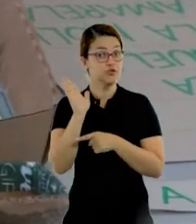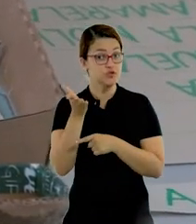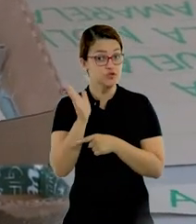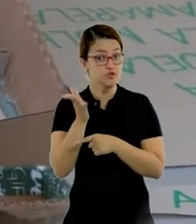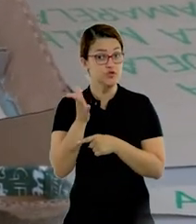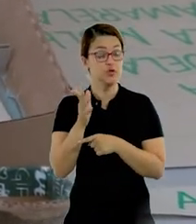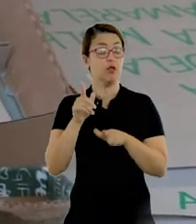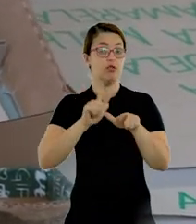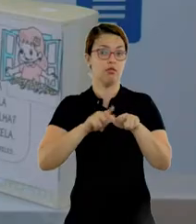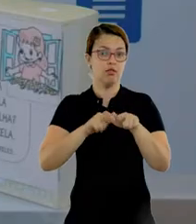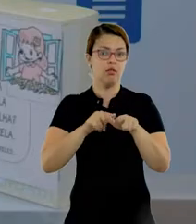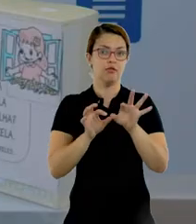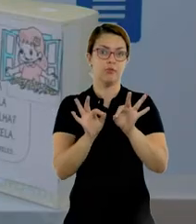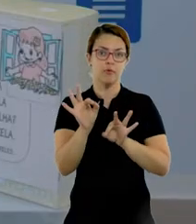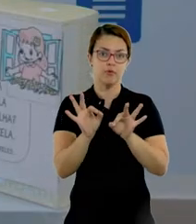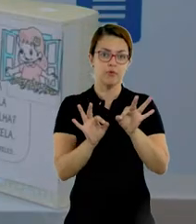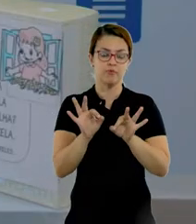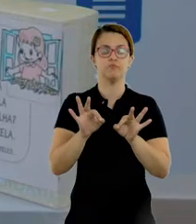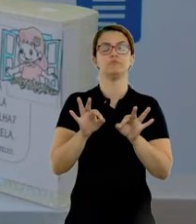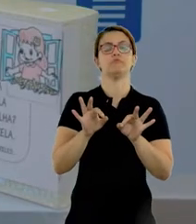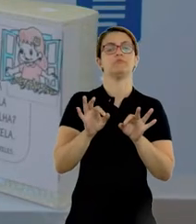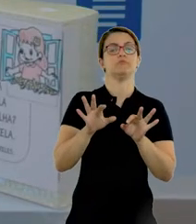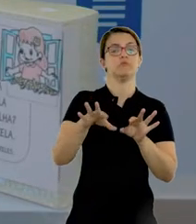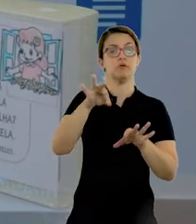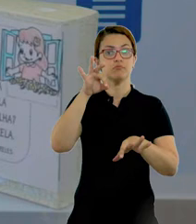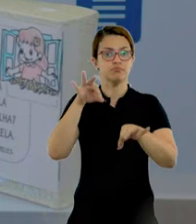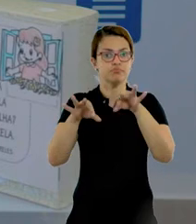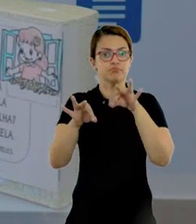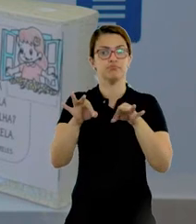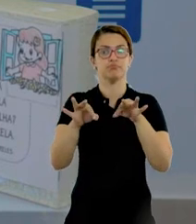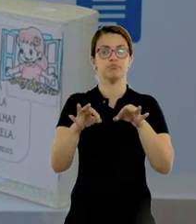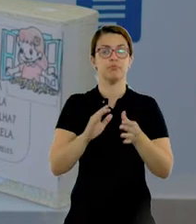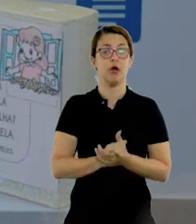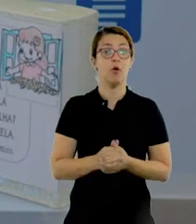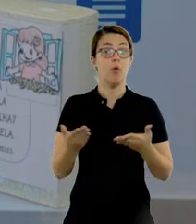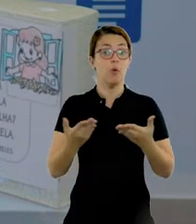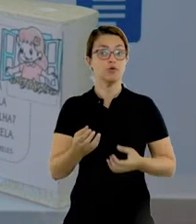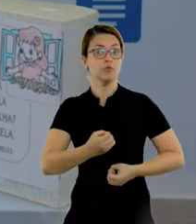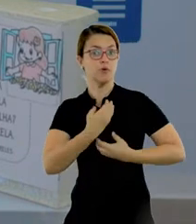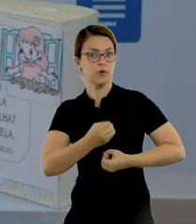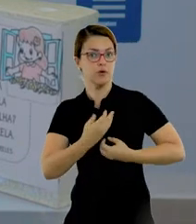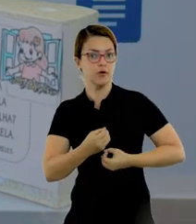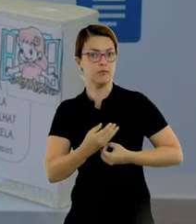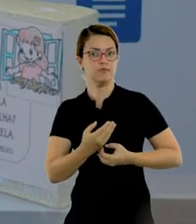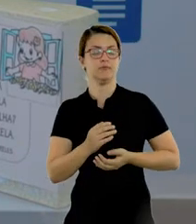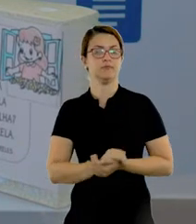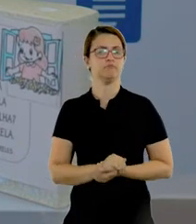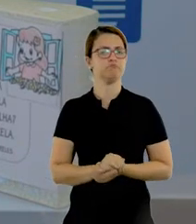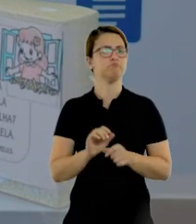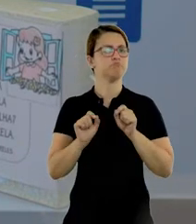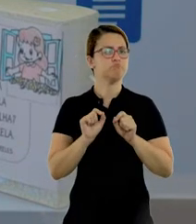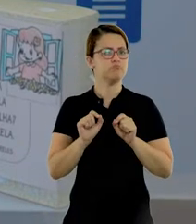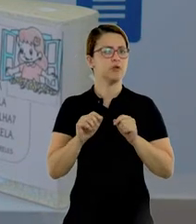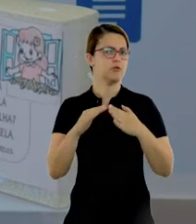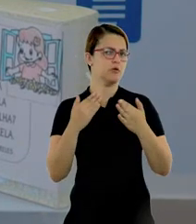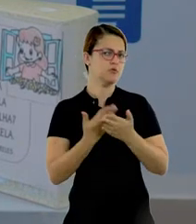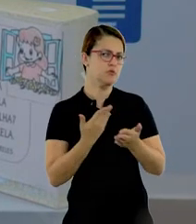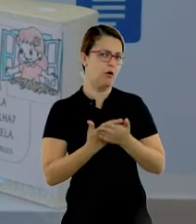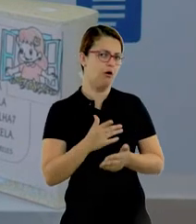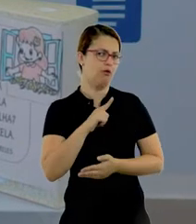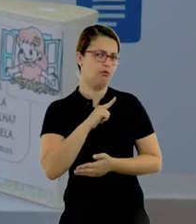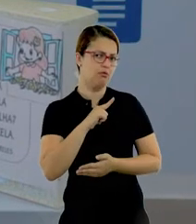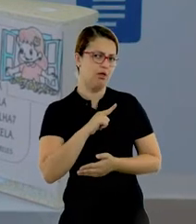móveis, só que hoje a gente vai trabalhar as letras móveis e um poema. Na escola, a gente tem as letras móveis